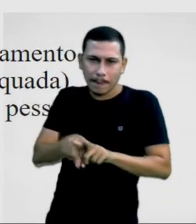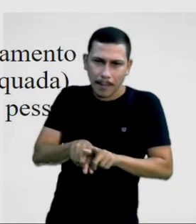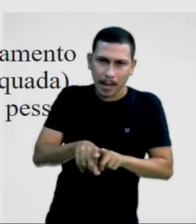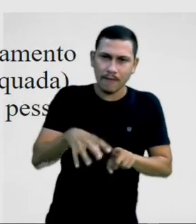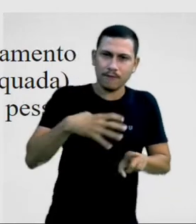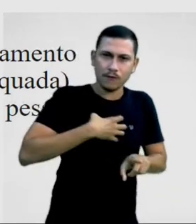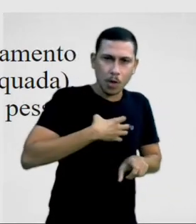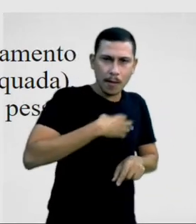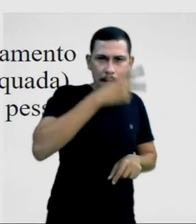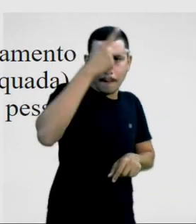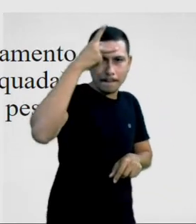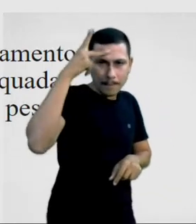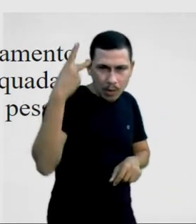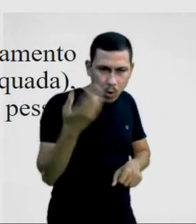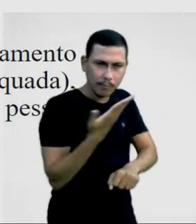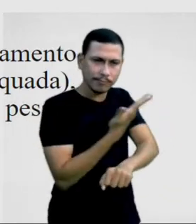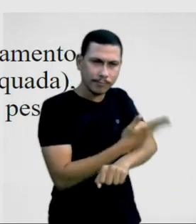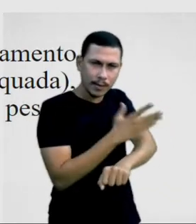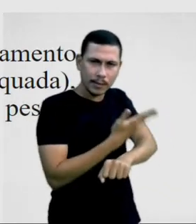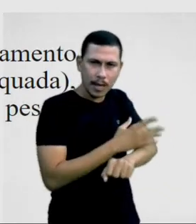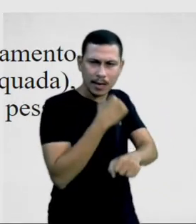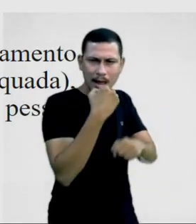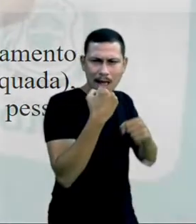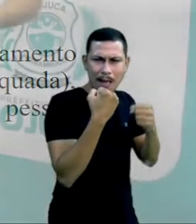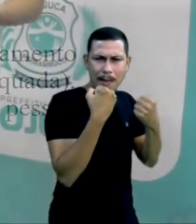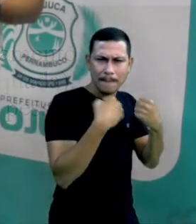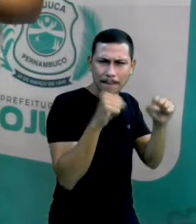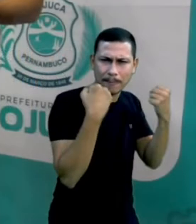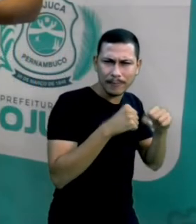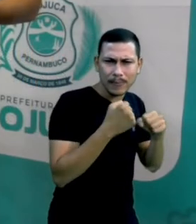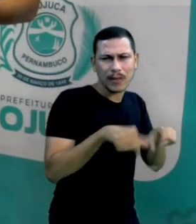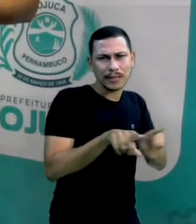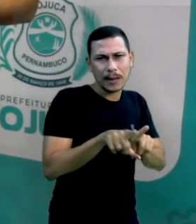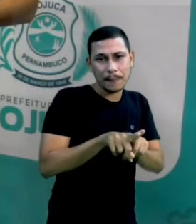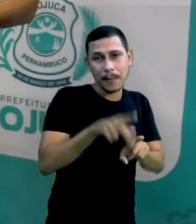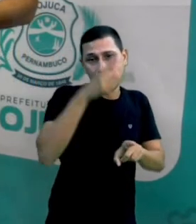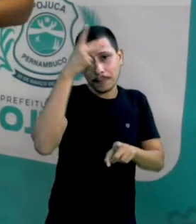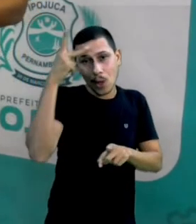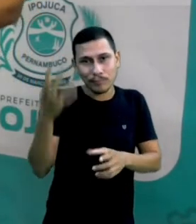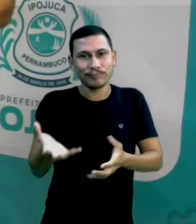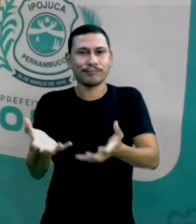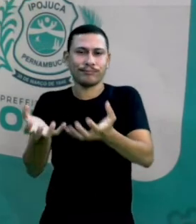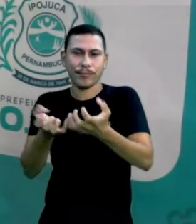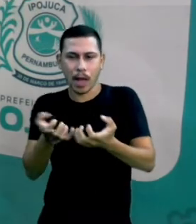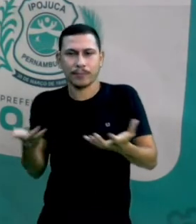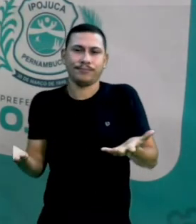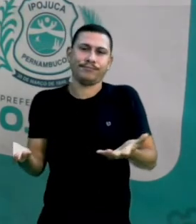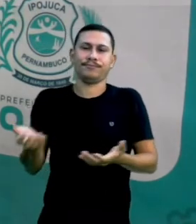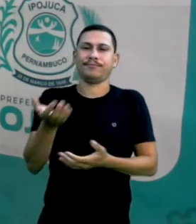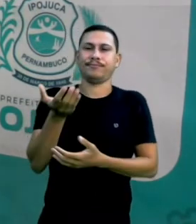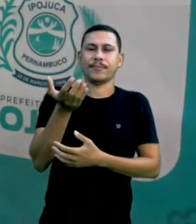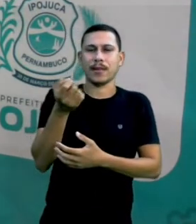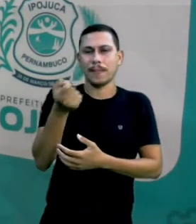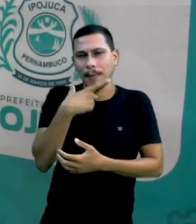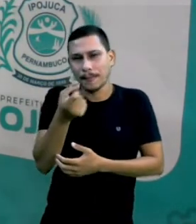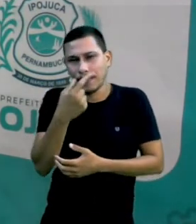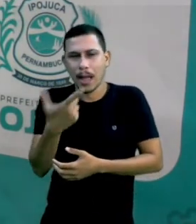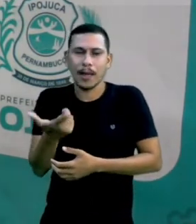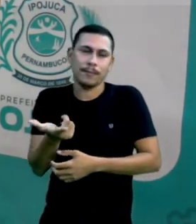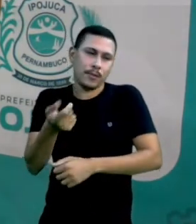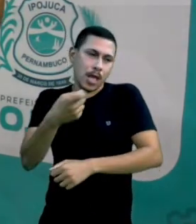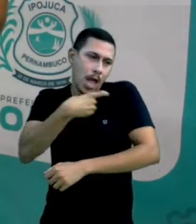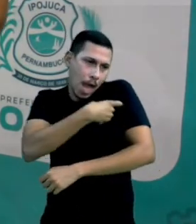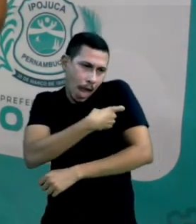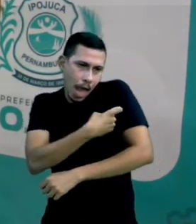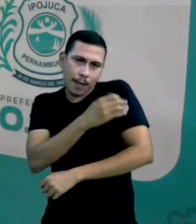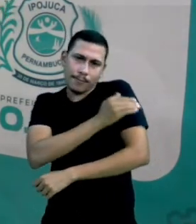vai buscar para facilitar esse processo de hipertrofia. A gente observa muitas vezes